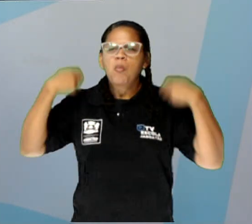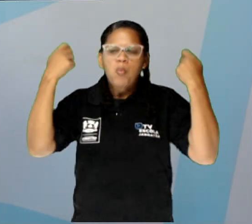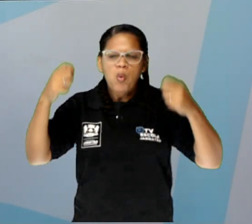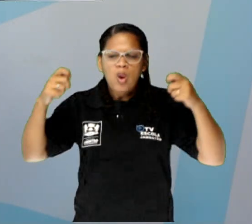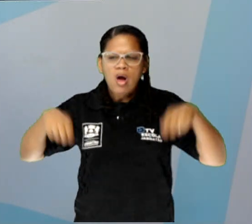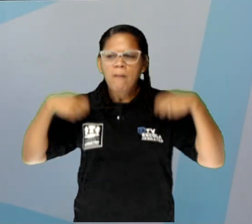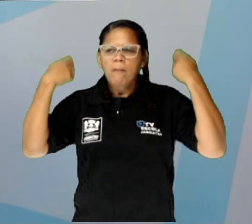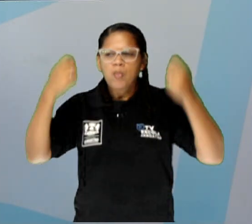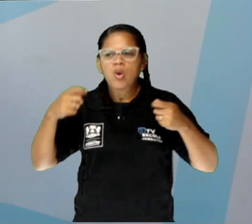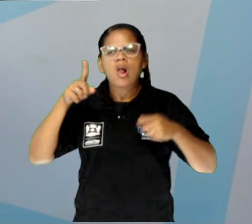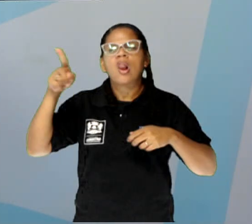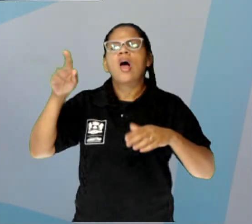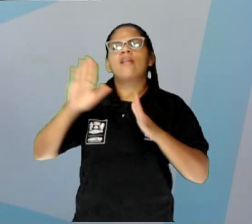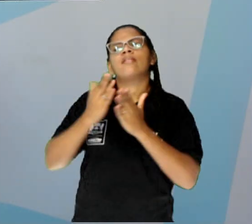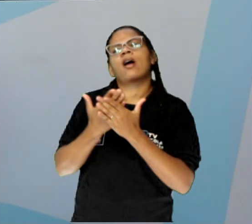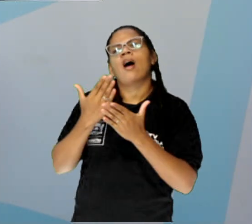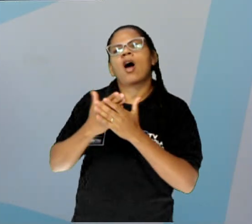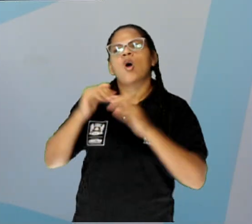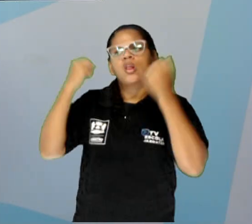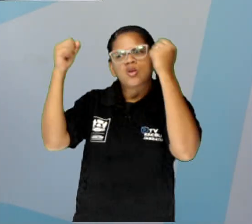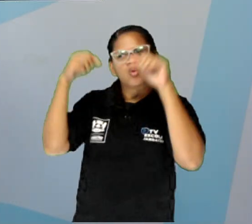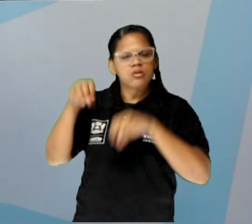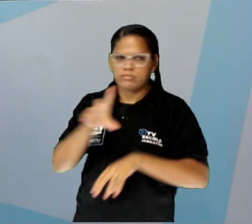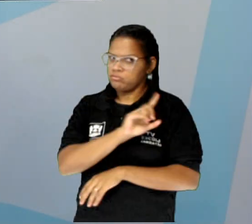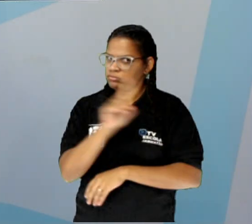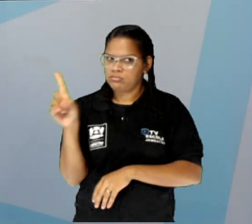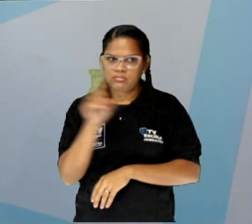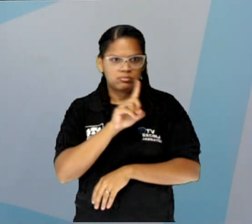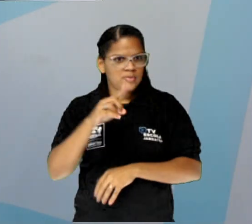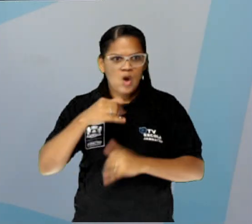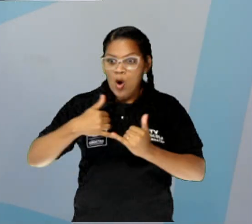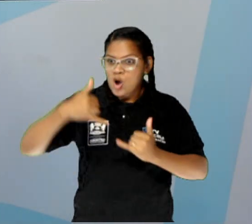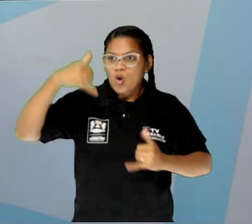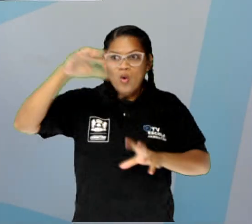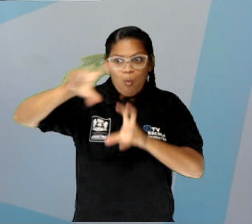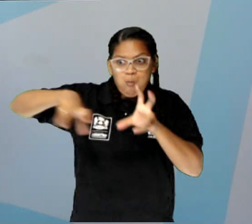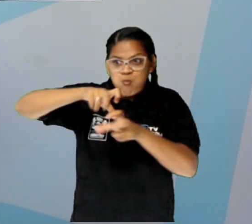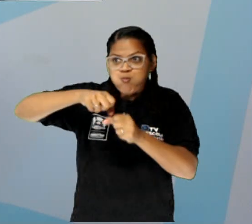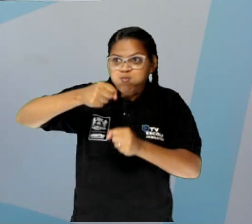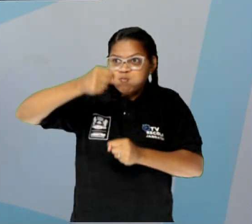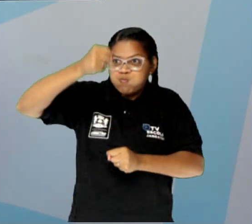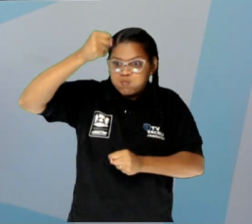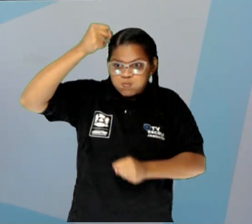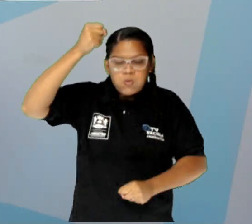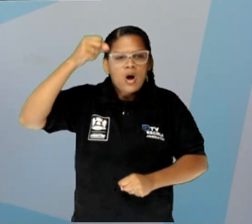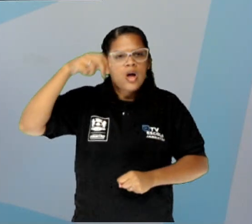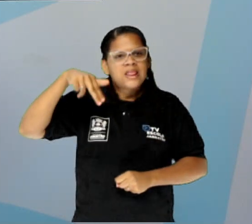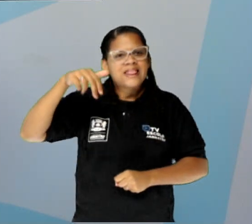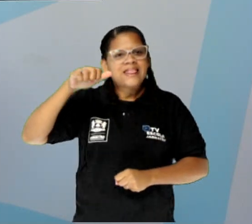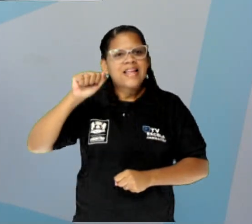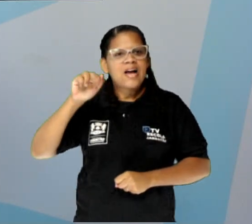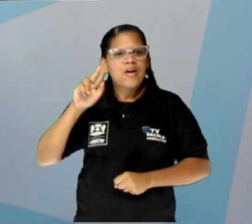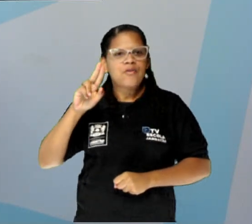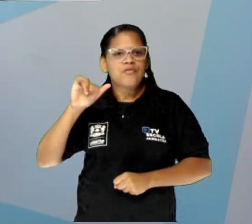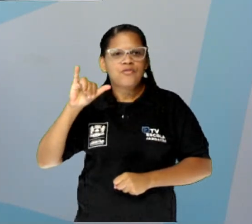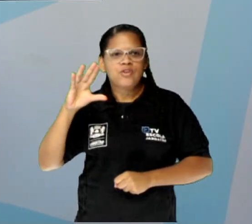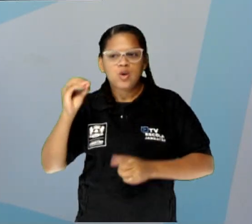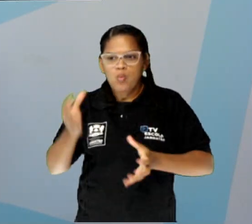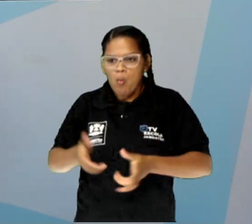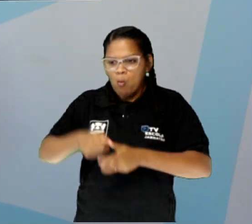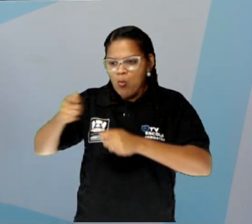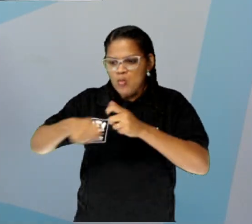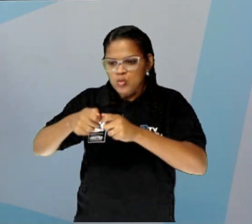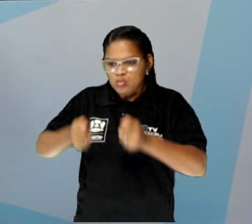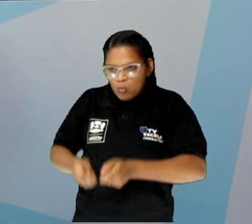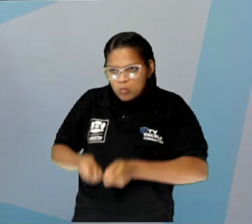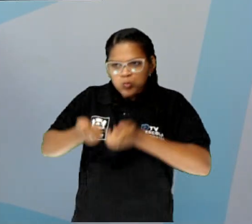aula de educação física. Não, é corda naval, ela é feita para amarrar navio, né? Então ela tem um peso, ela tem que sustentar,